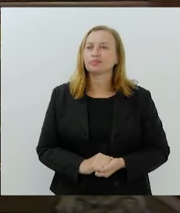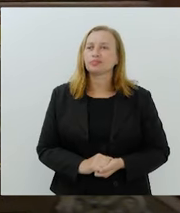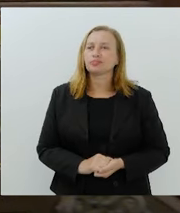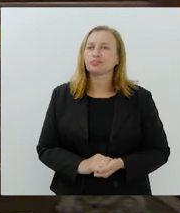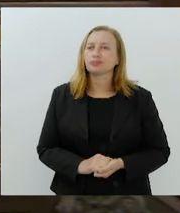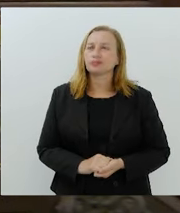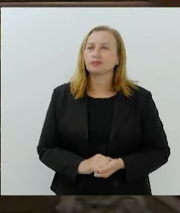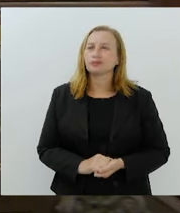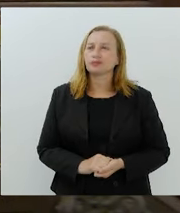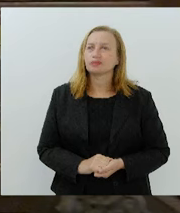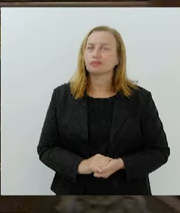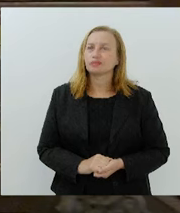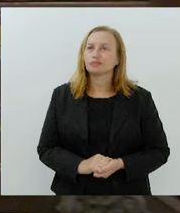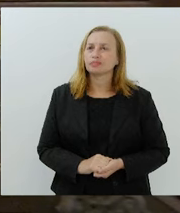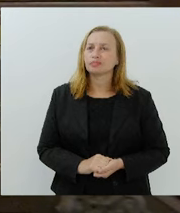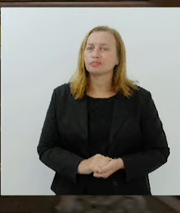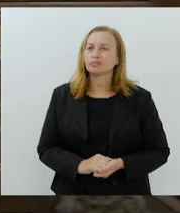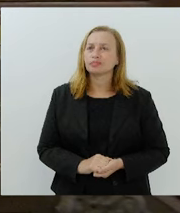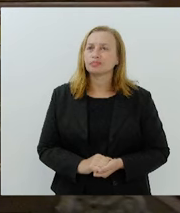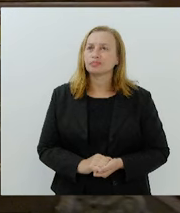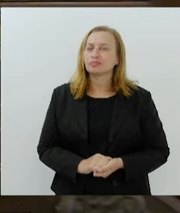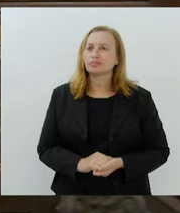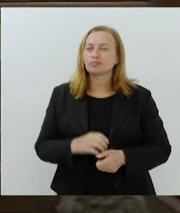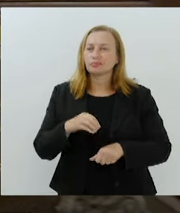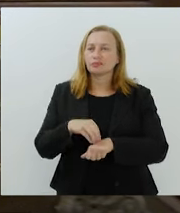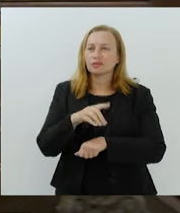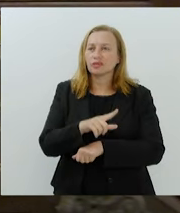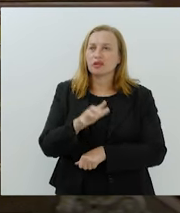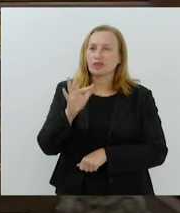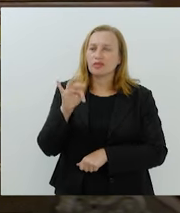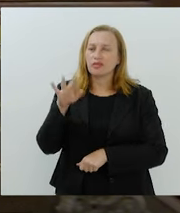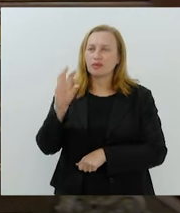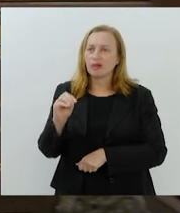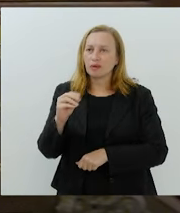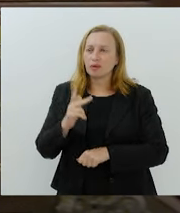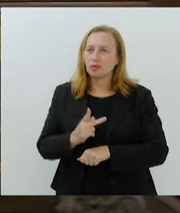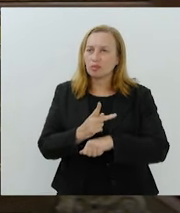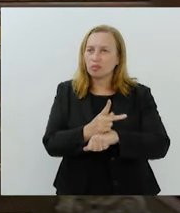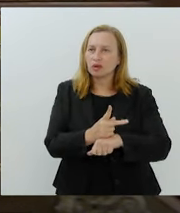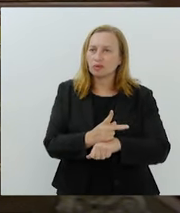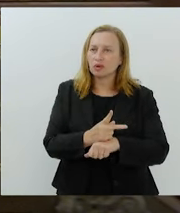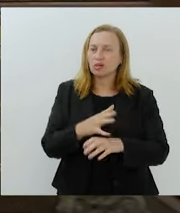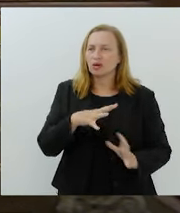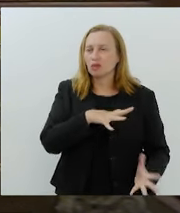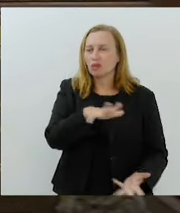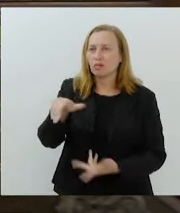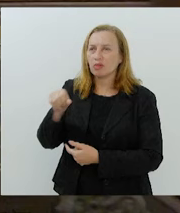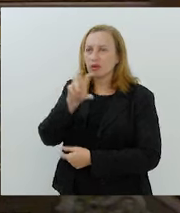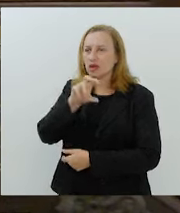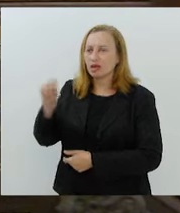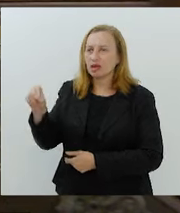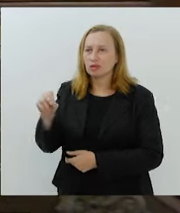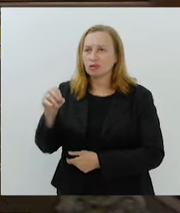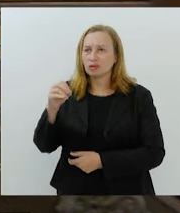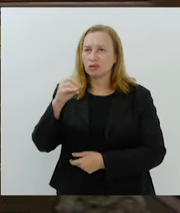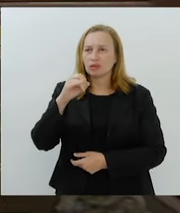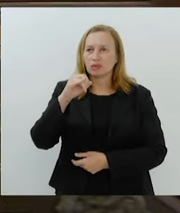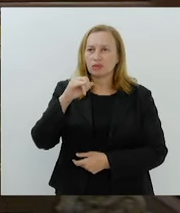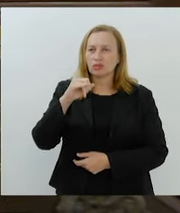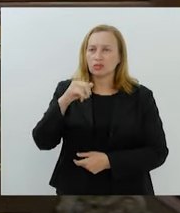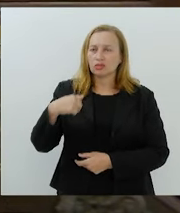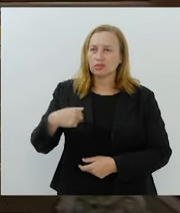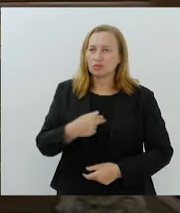Cometeu a imprudência ao ser indicado por Fábio Feldman para ganhar o Prêmio Global 500. No Japão, não